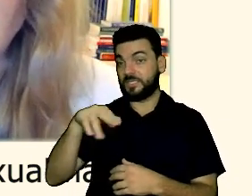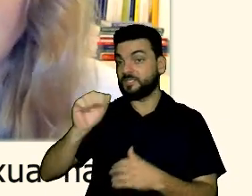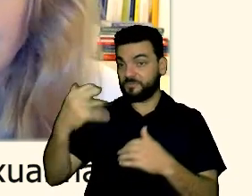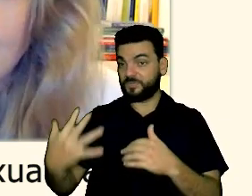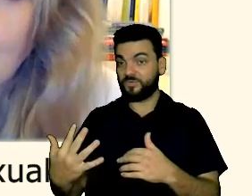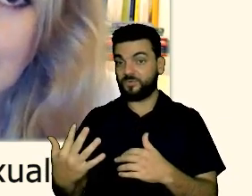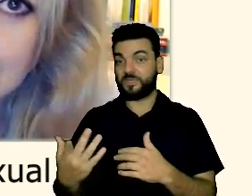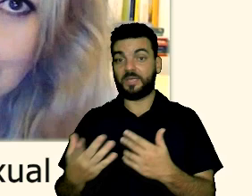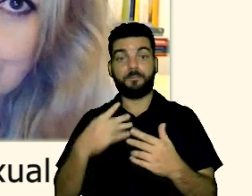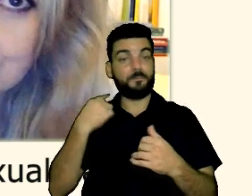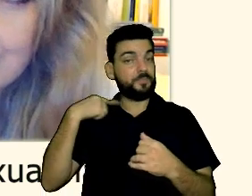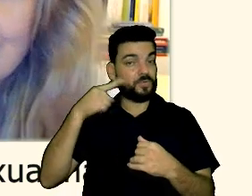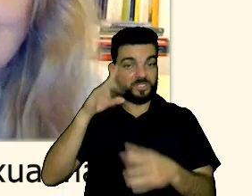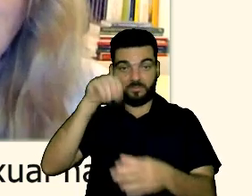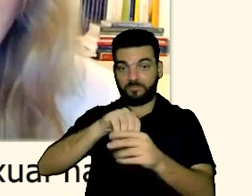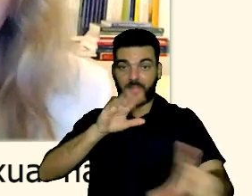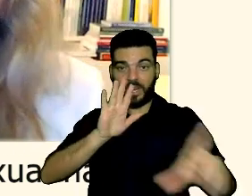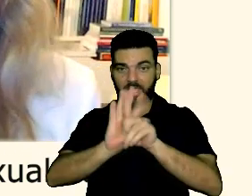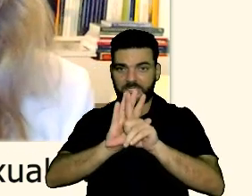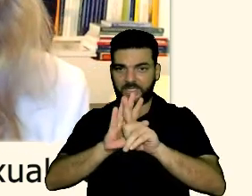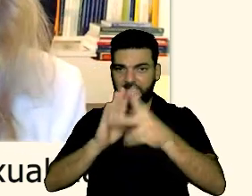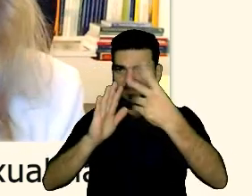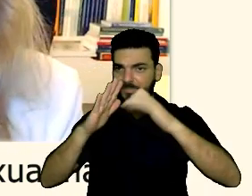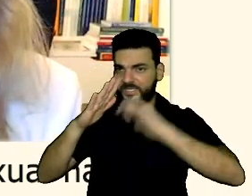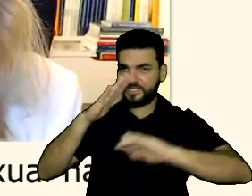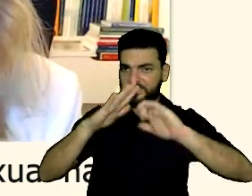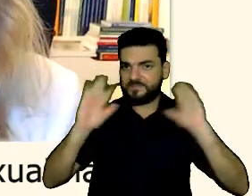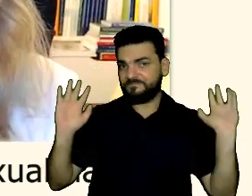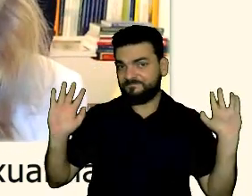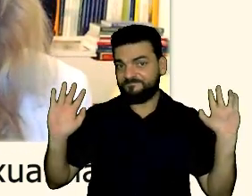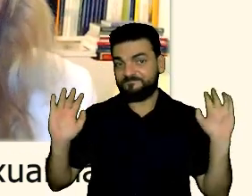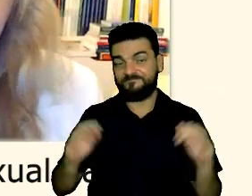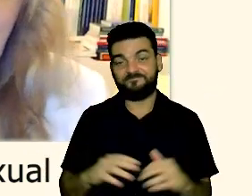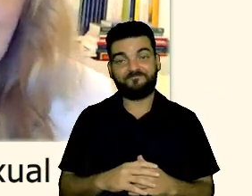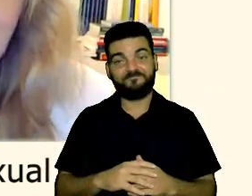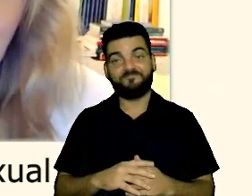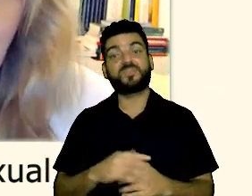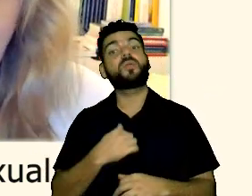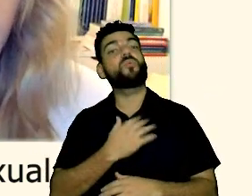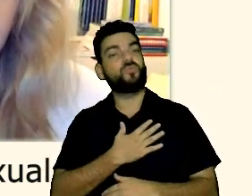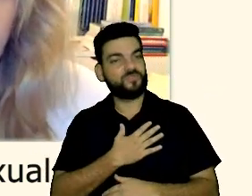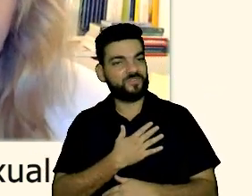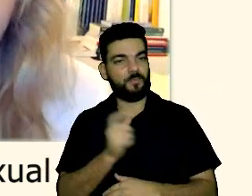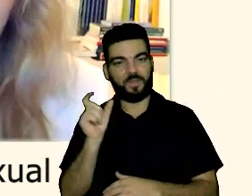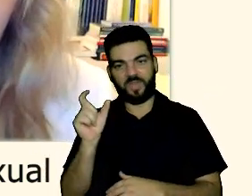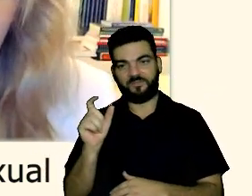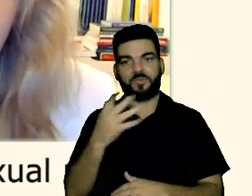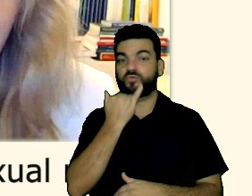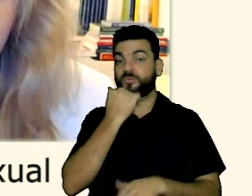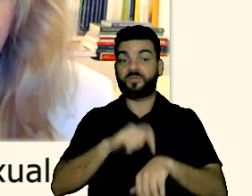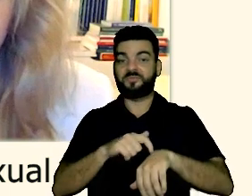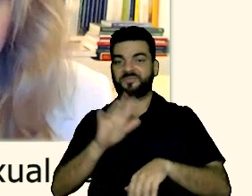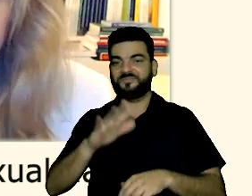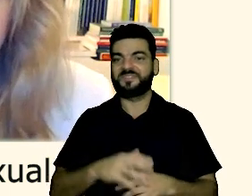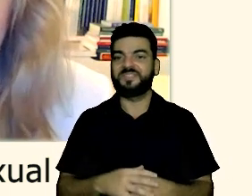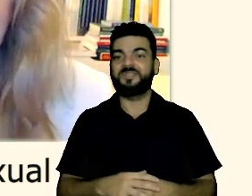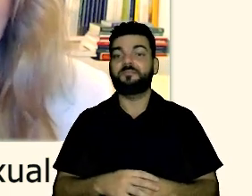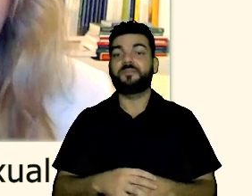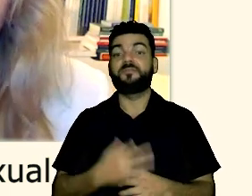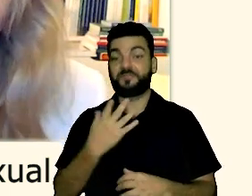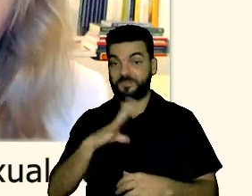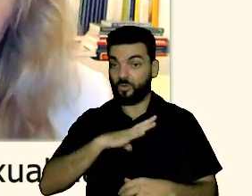quase como um treinamento, embora não seja dentro desse escopo, como a doutora Mariana falava agora, dentro da política institucional,